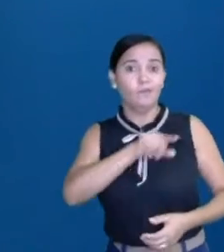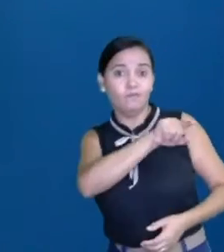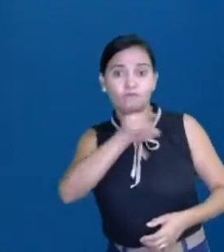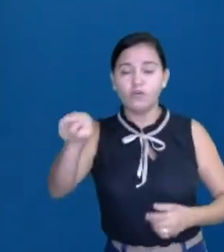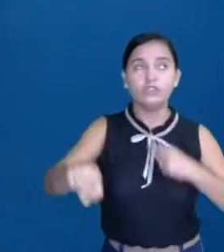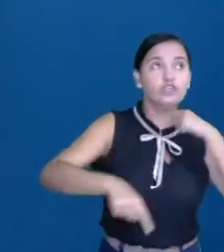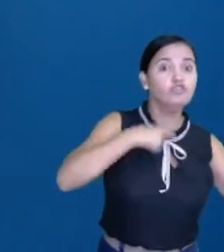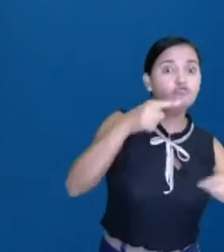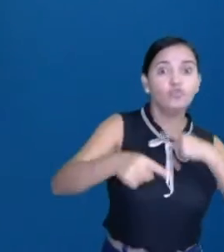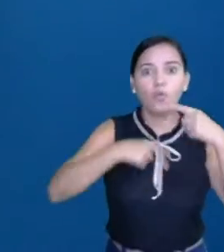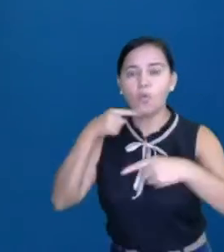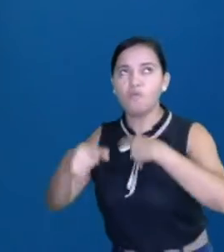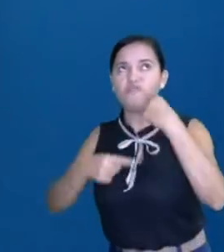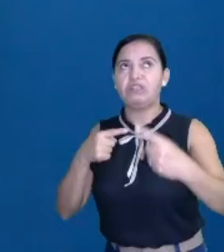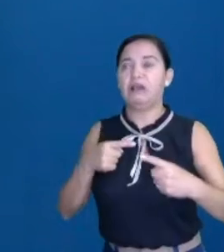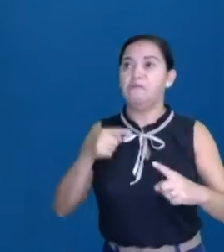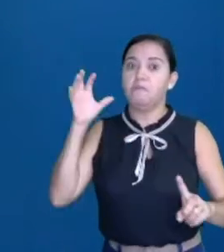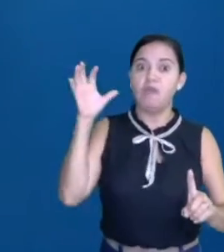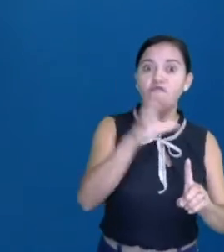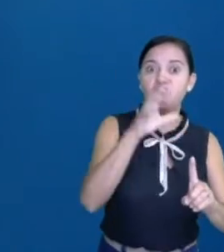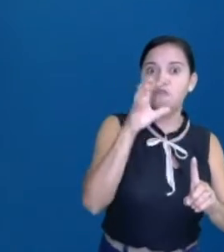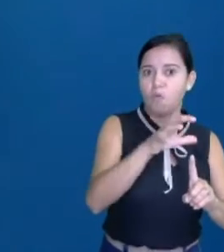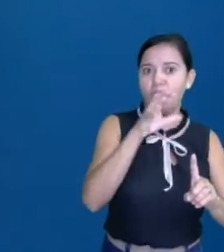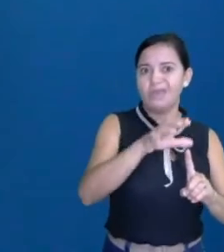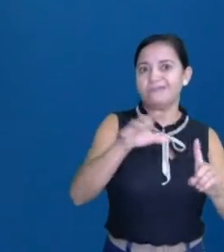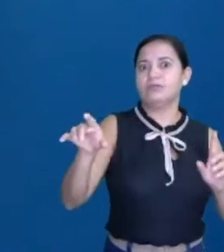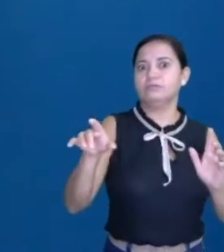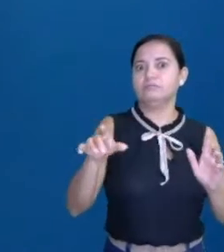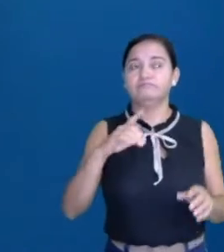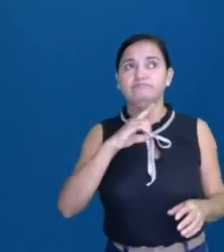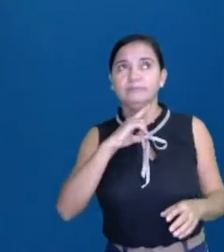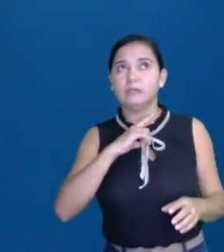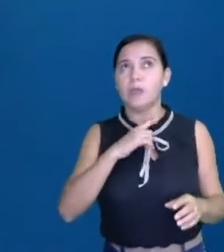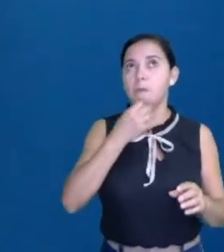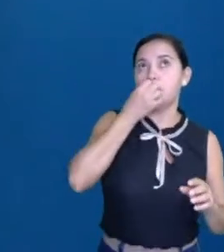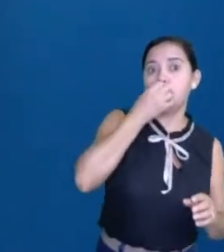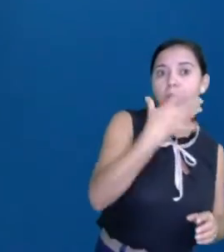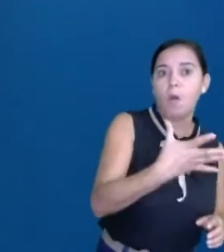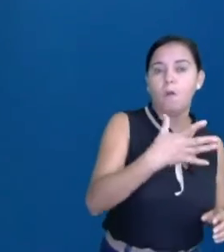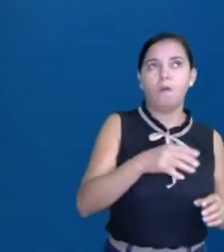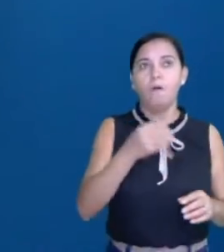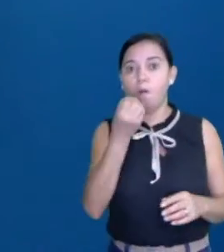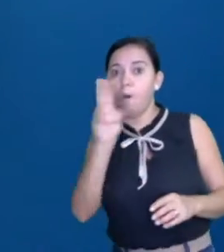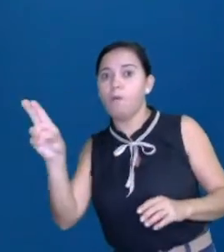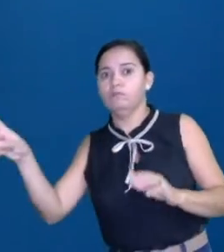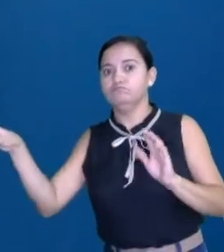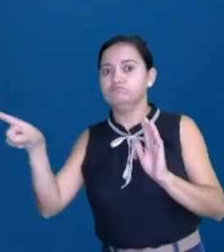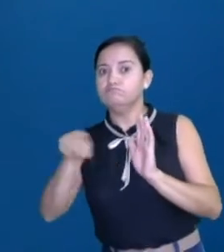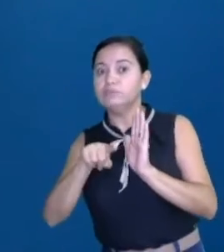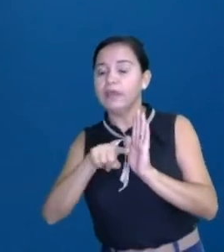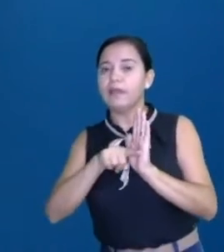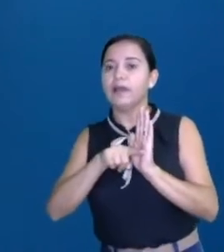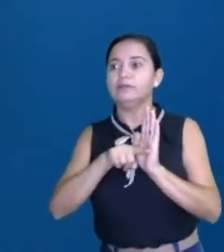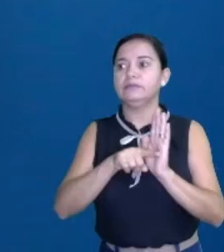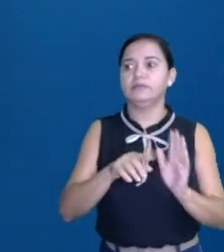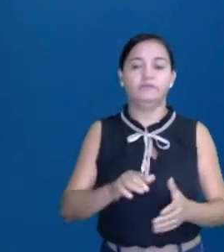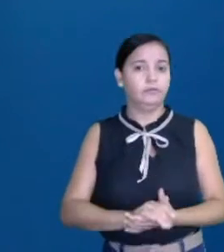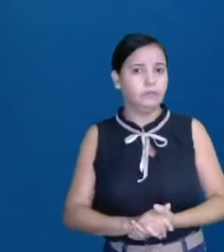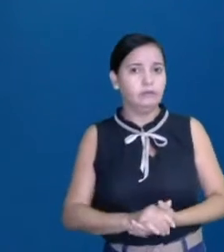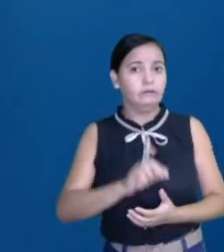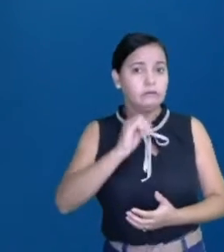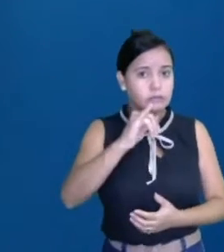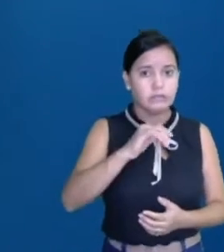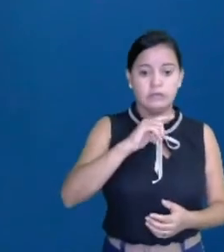da importância do efeito estufa como algo benéfico, como algo positivo, se a gente não tivesse o efeito estufa da maneira que a gente tem de forma